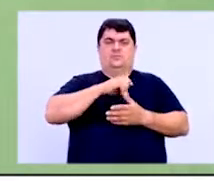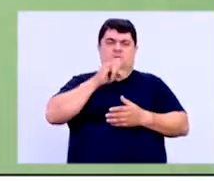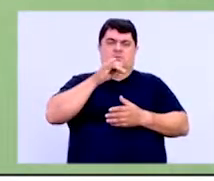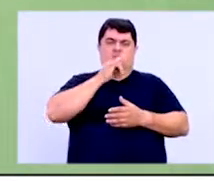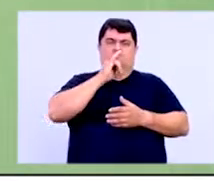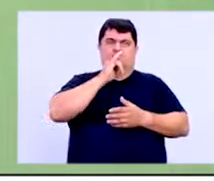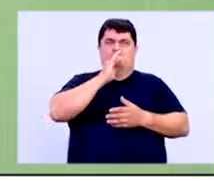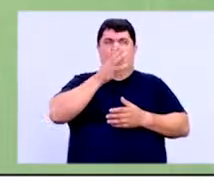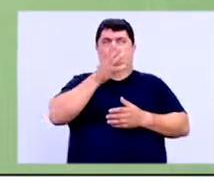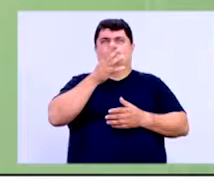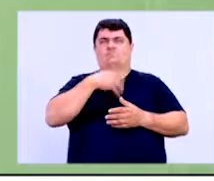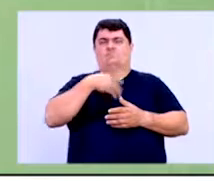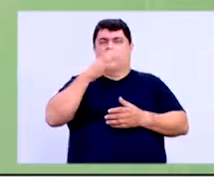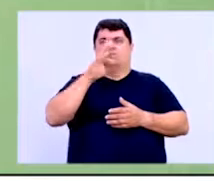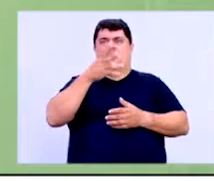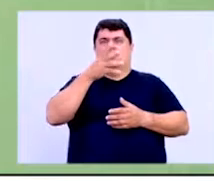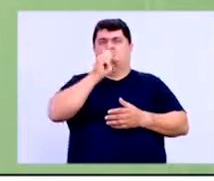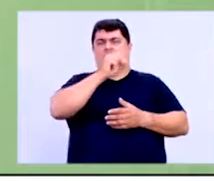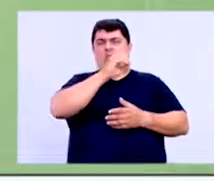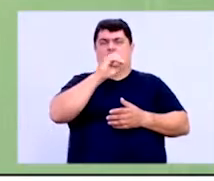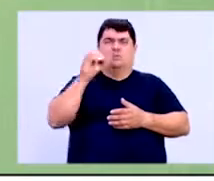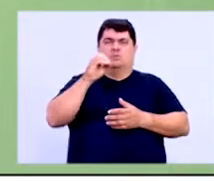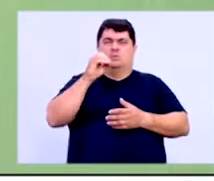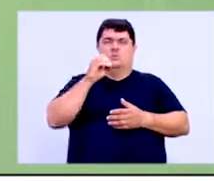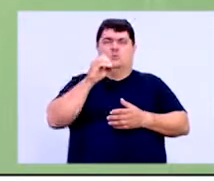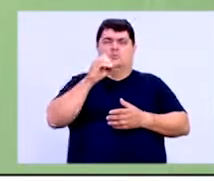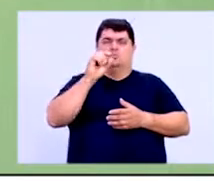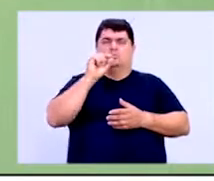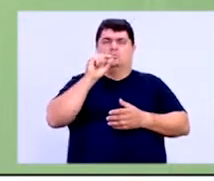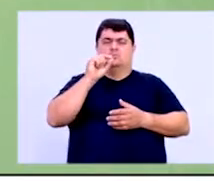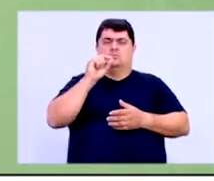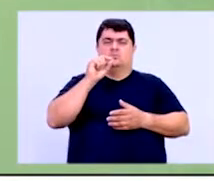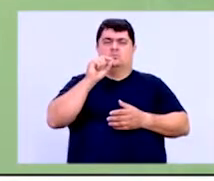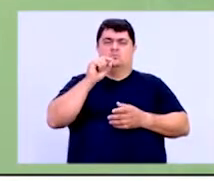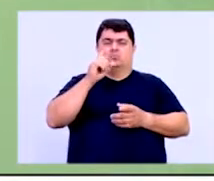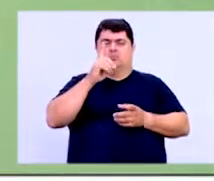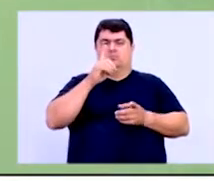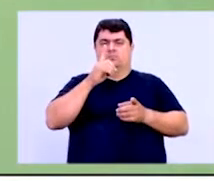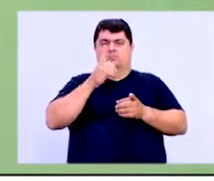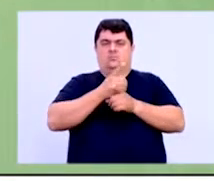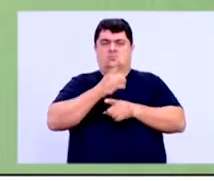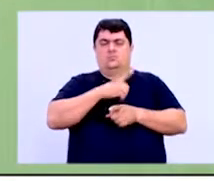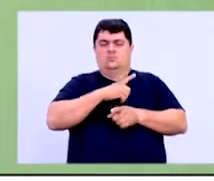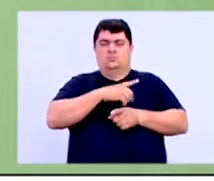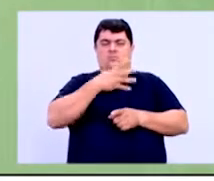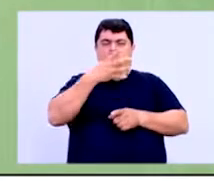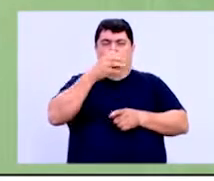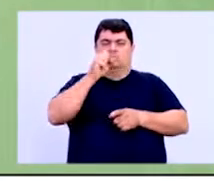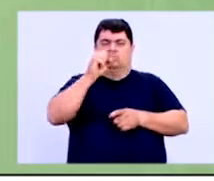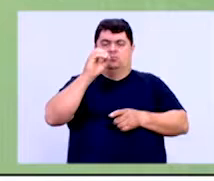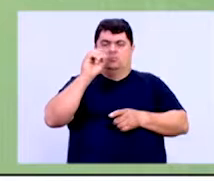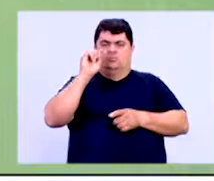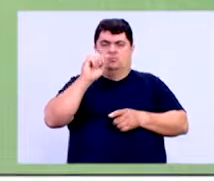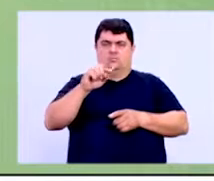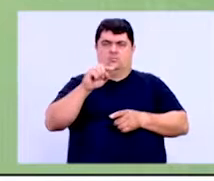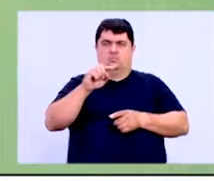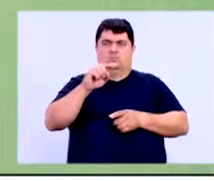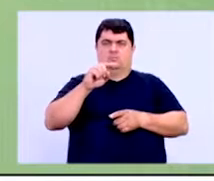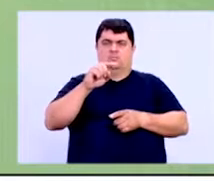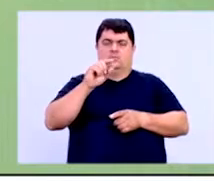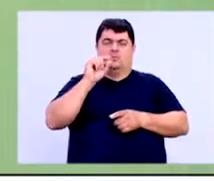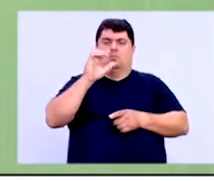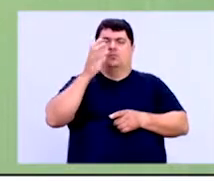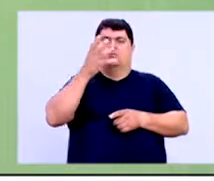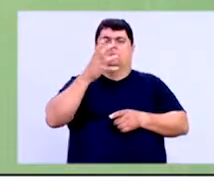vender 4.800 unidades e obter 480 mil, o que